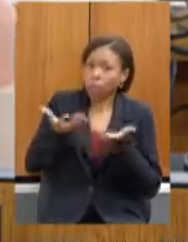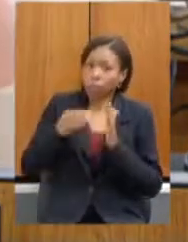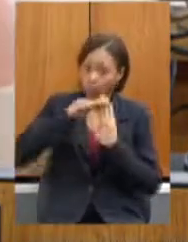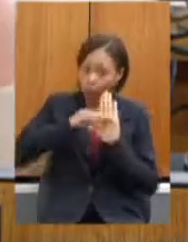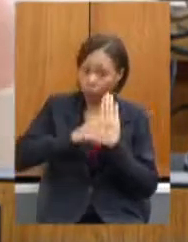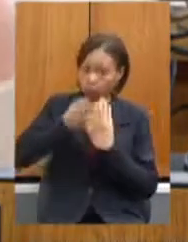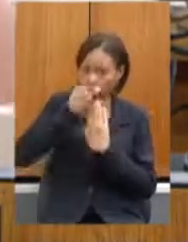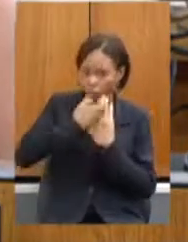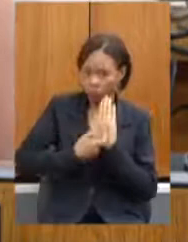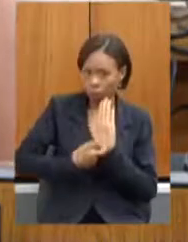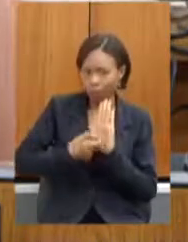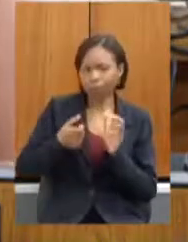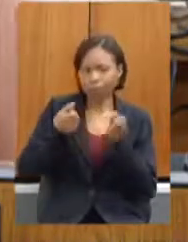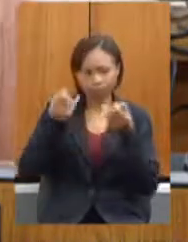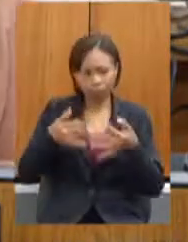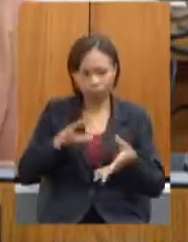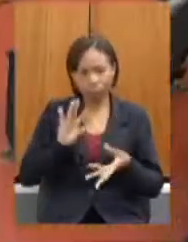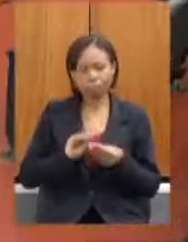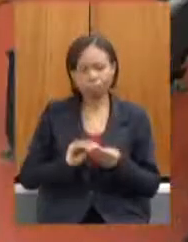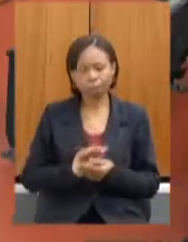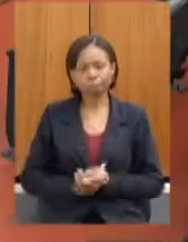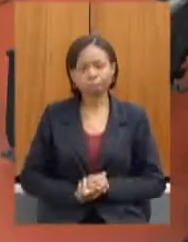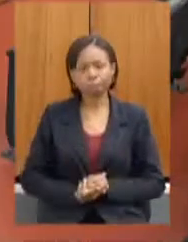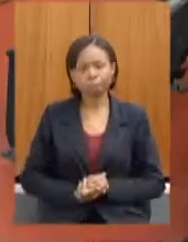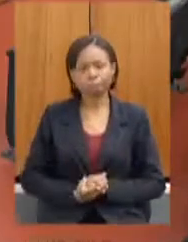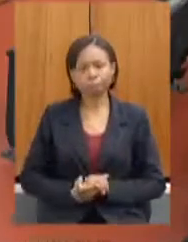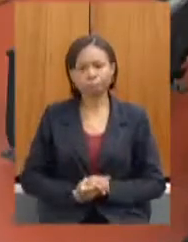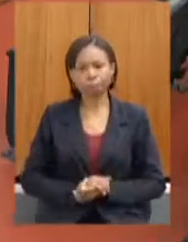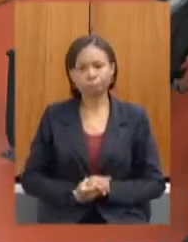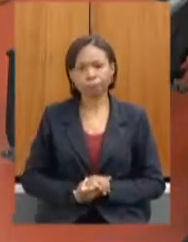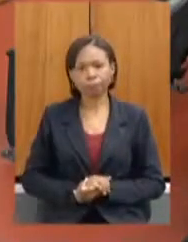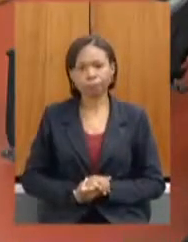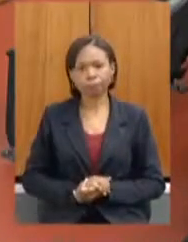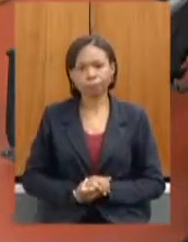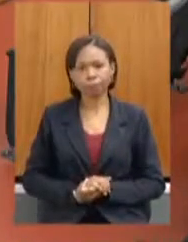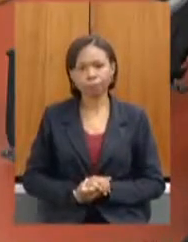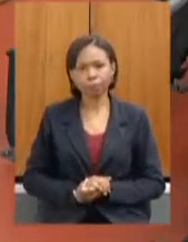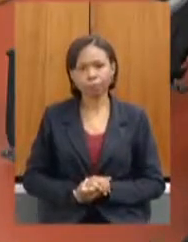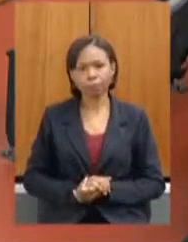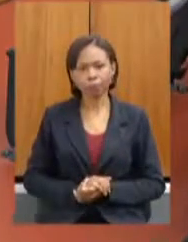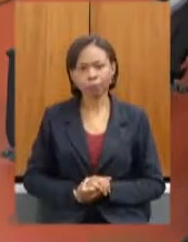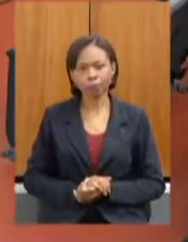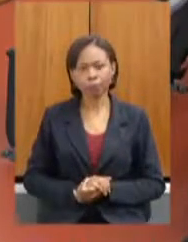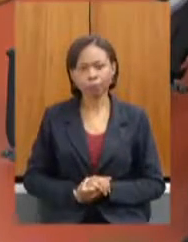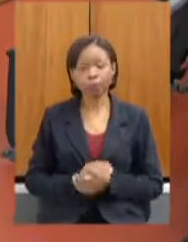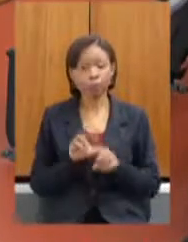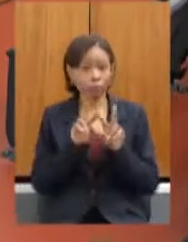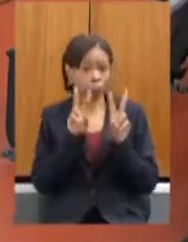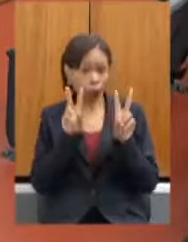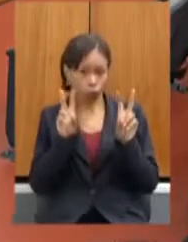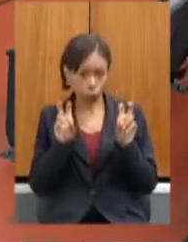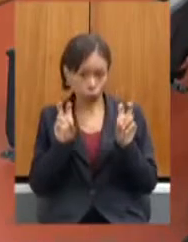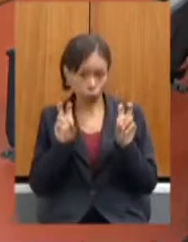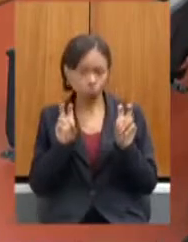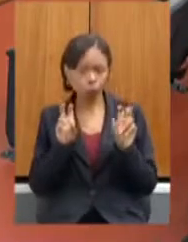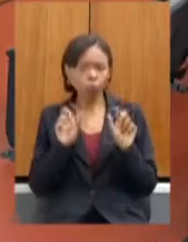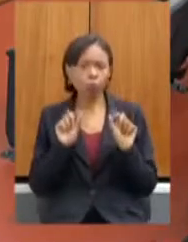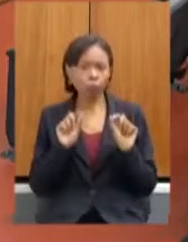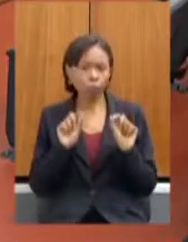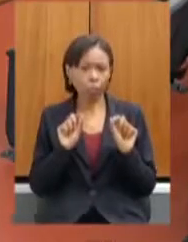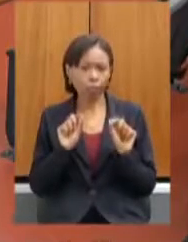são essas as considerações presidentes última palavra o secretário em relação à